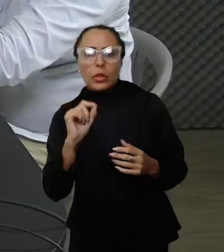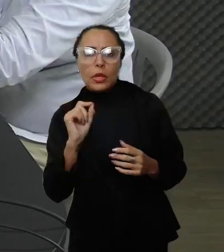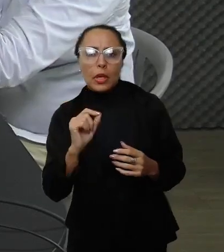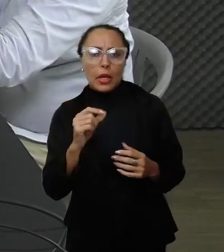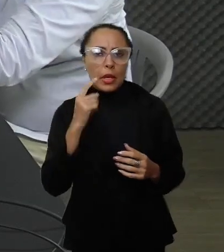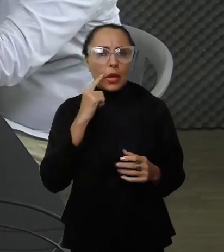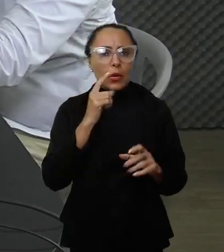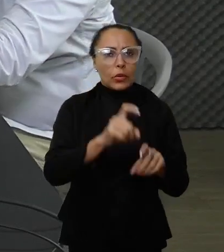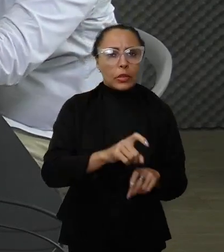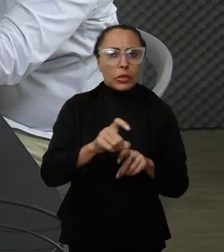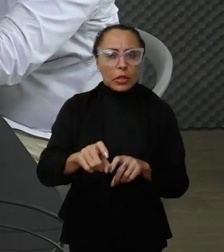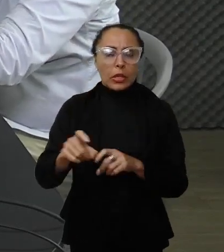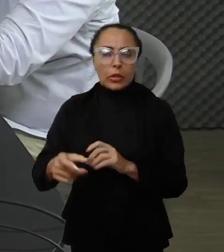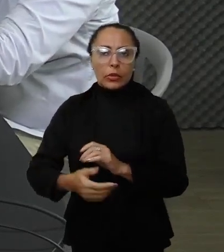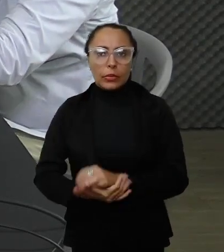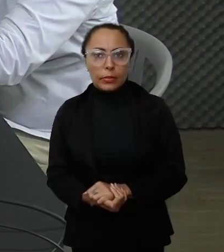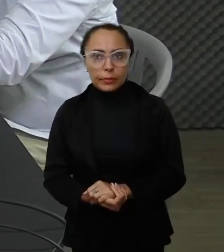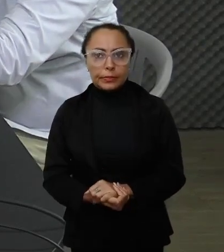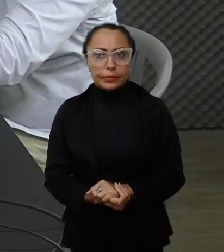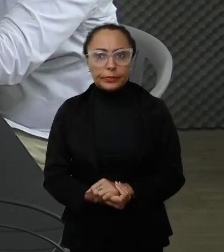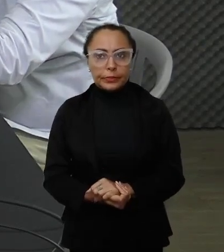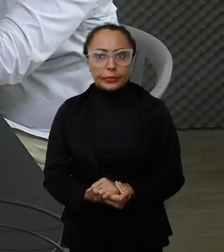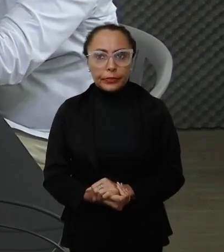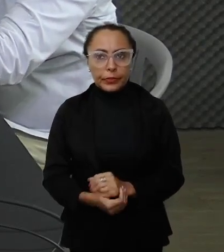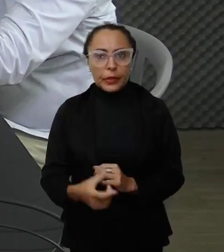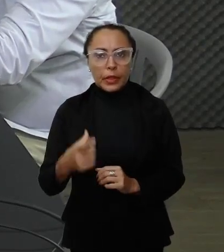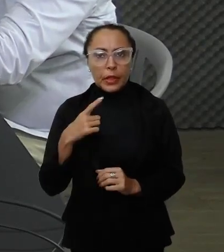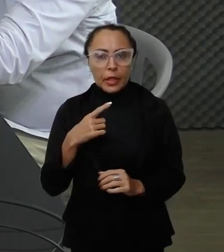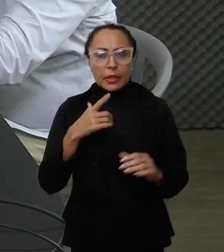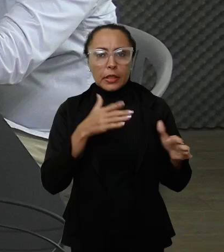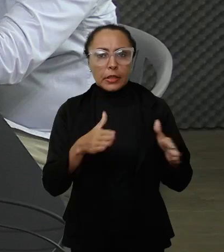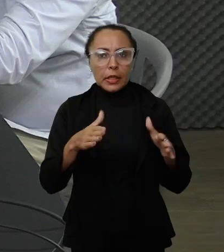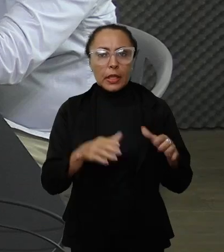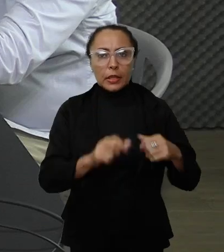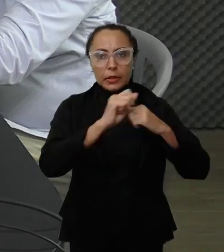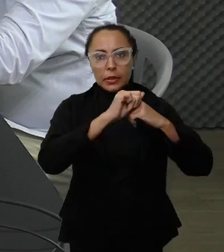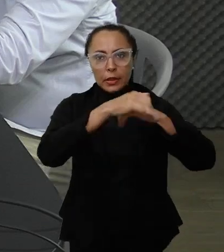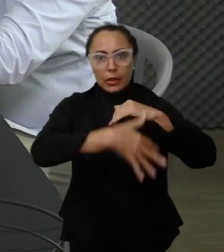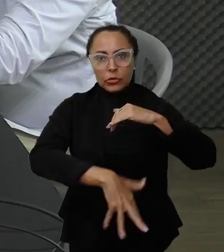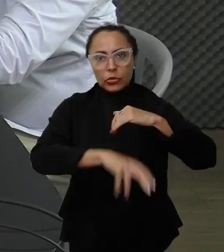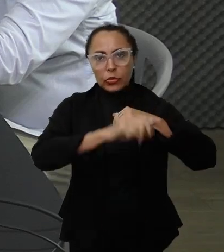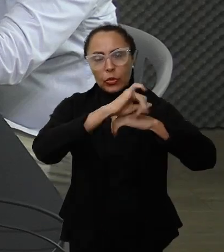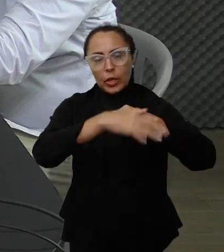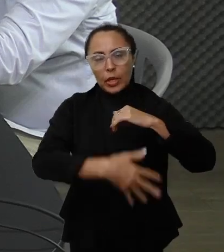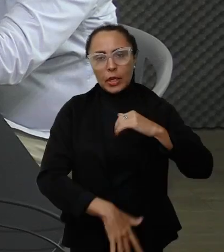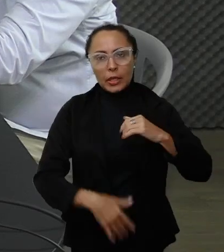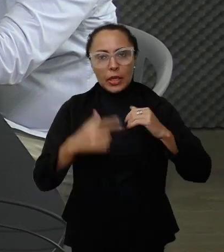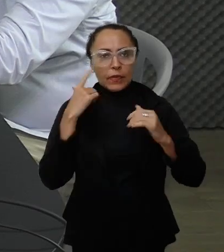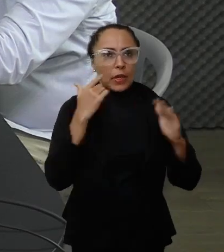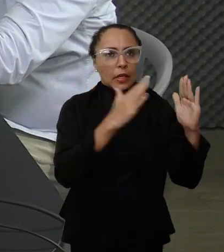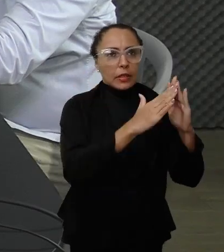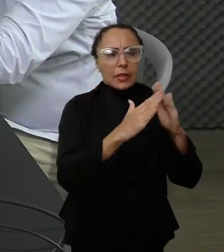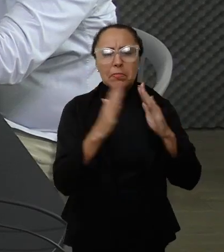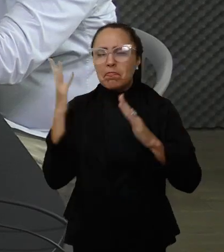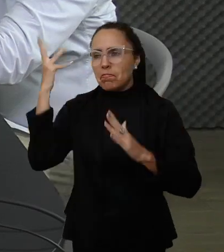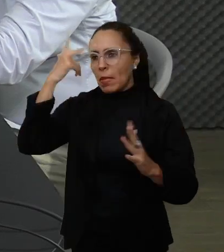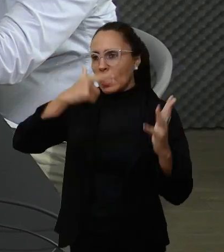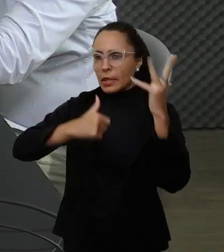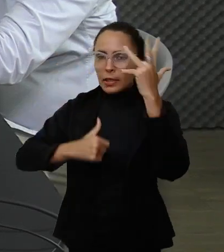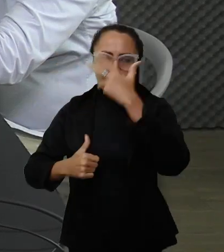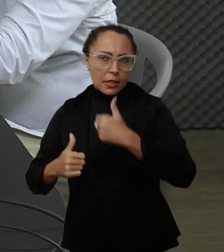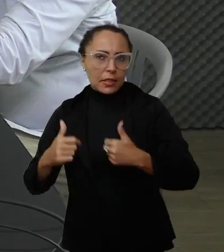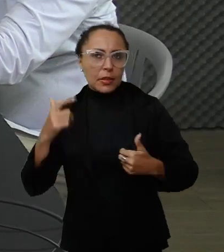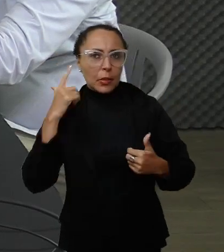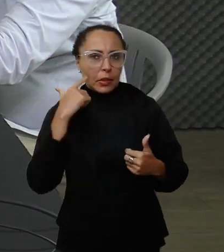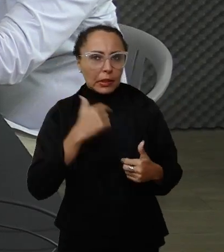trilha em Floresta, em Moreno, tem Tem, muita tem coisa, trilha, né? tem cachoeira, tem vários casarões belíssimos de engenho,